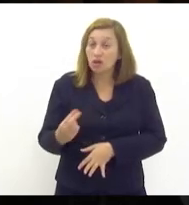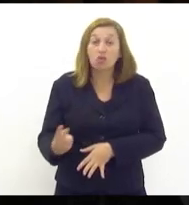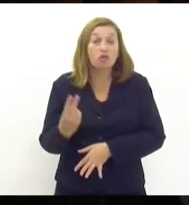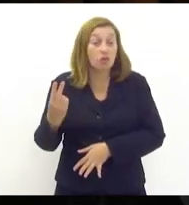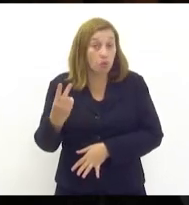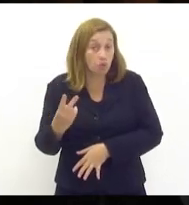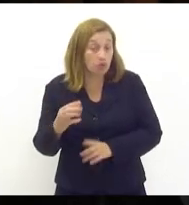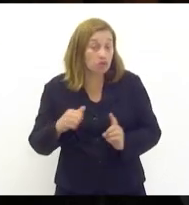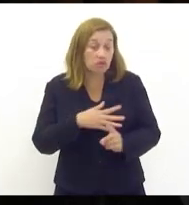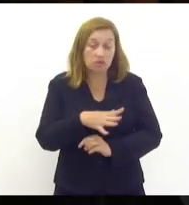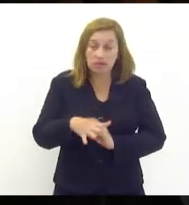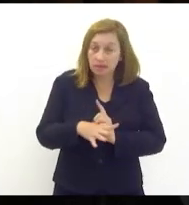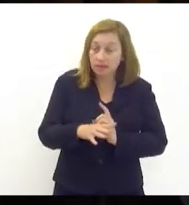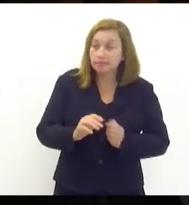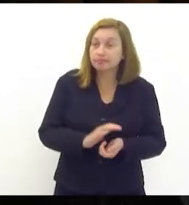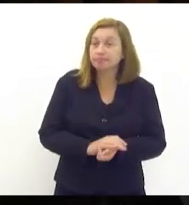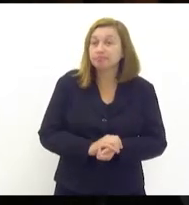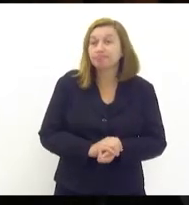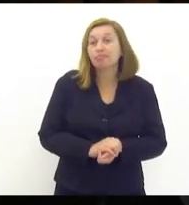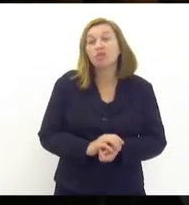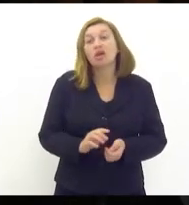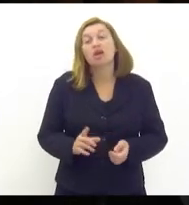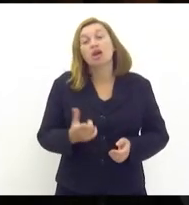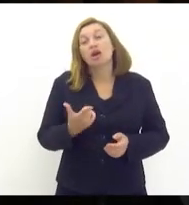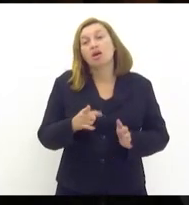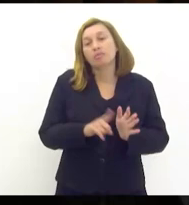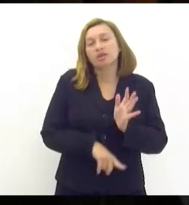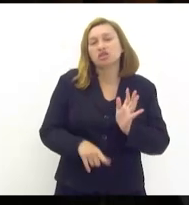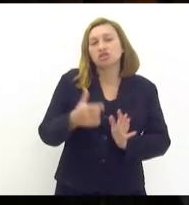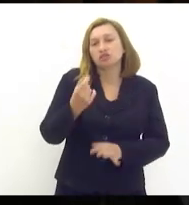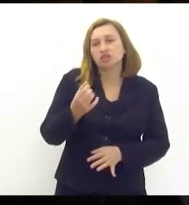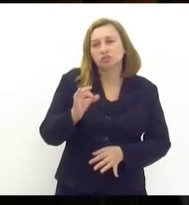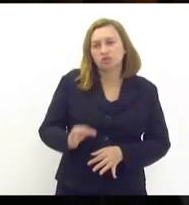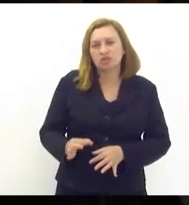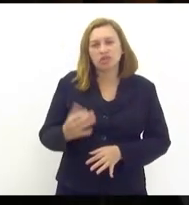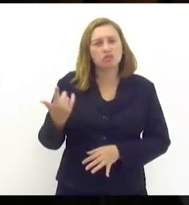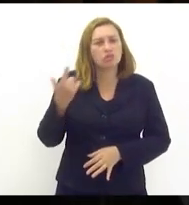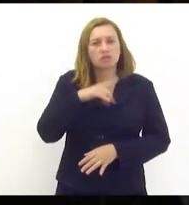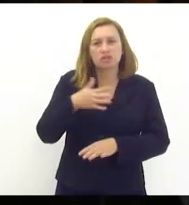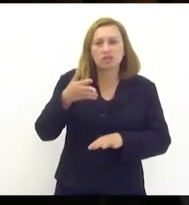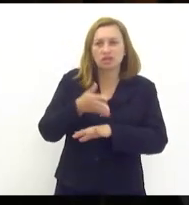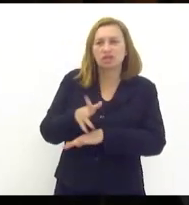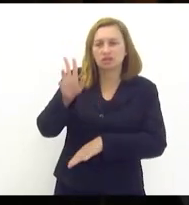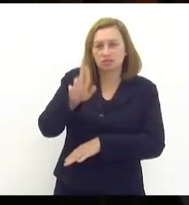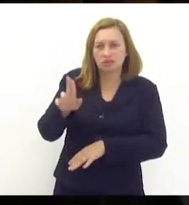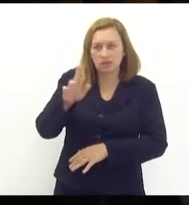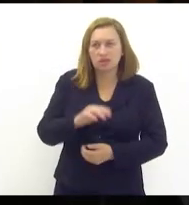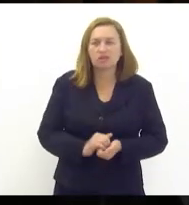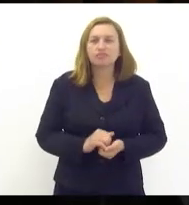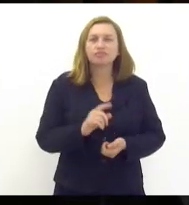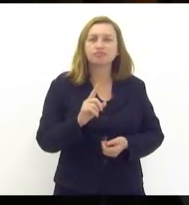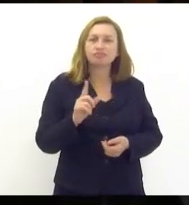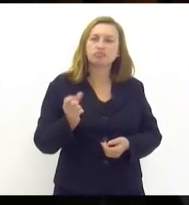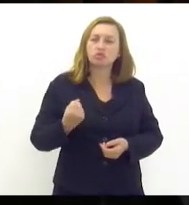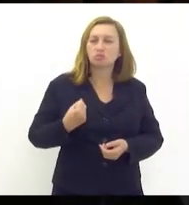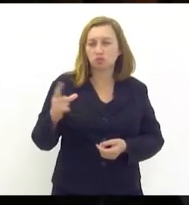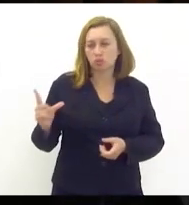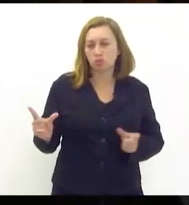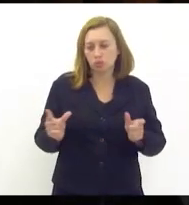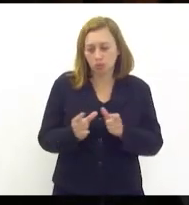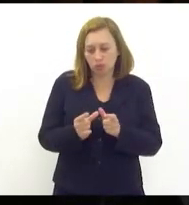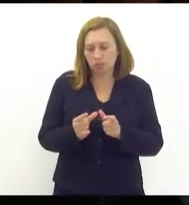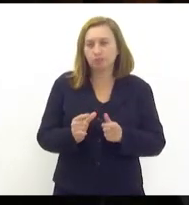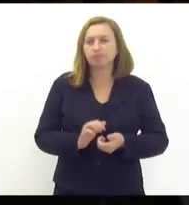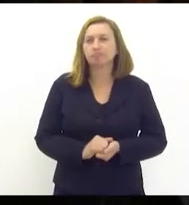sociedade não deveria ser mas menos de 20% da população acesso ao ensino superior então é uma minoria